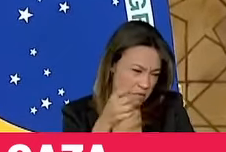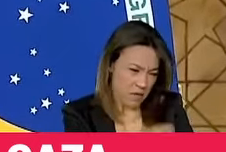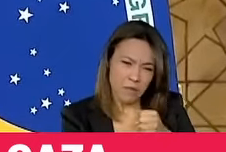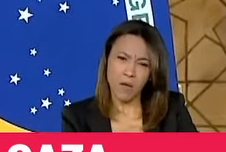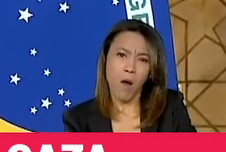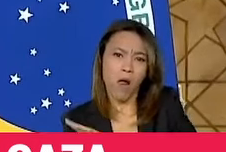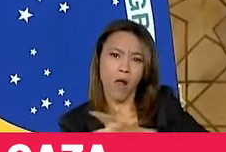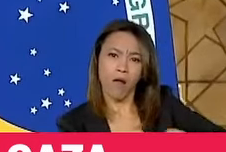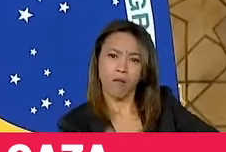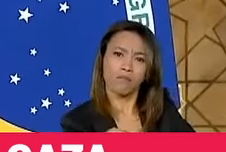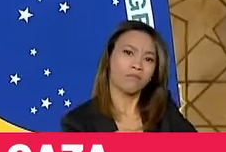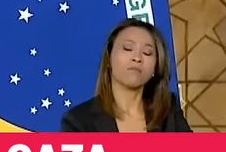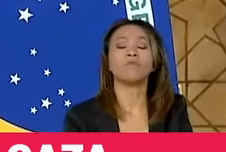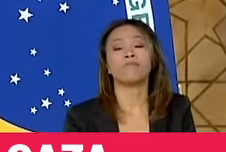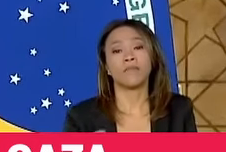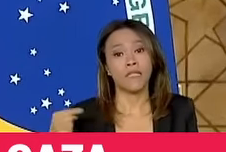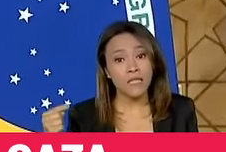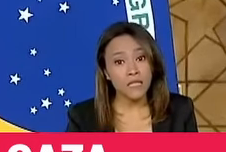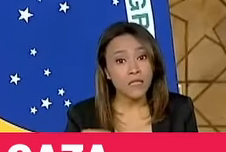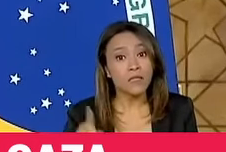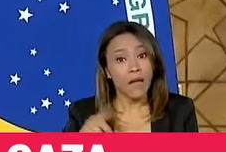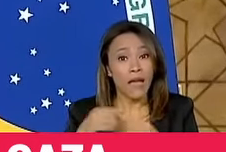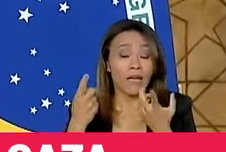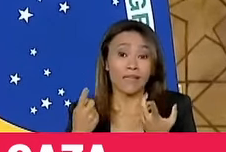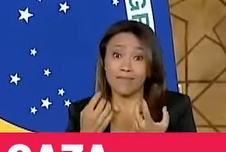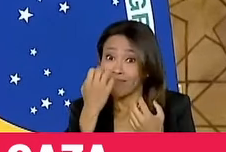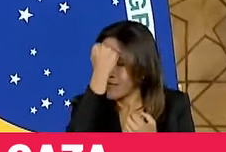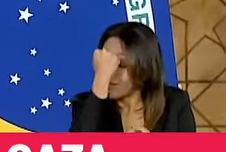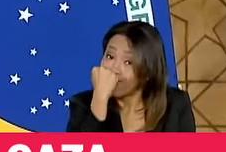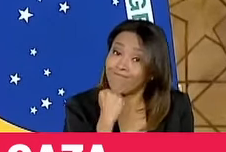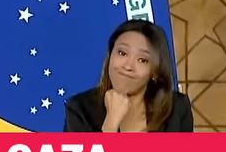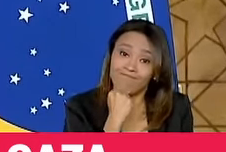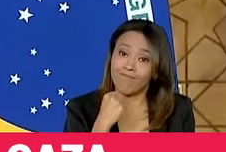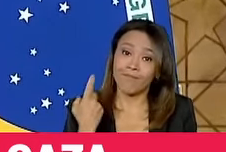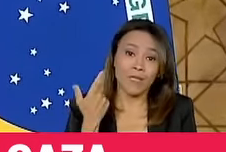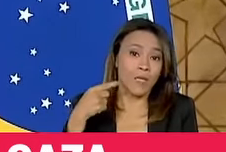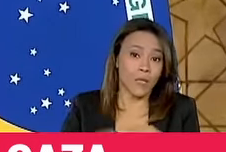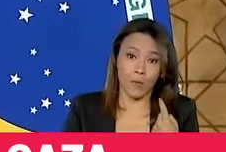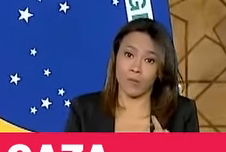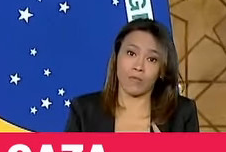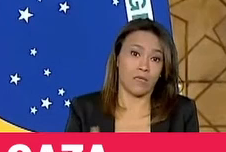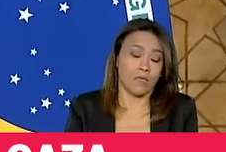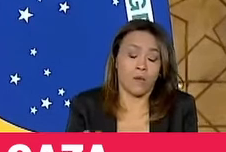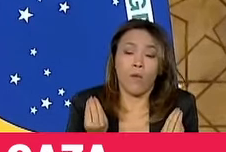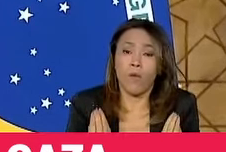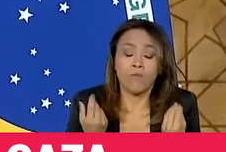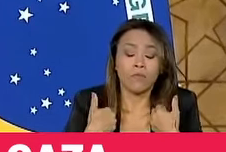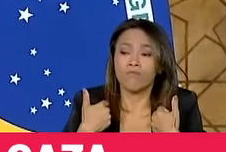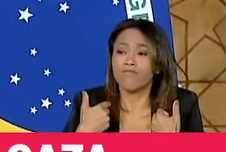nós condenamos e chamamos o ato de ato terrorista. Mas não tem nenhuma